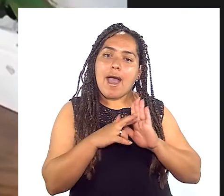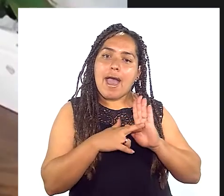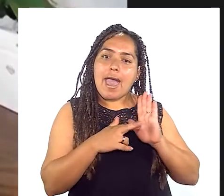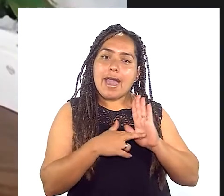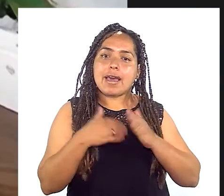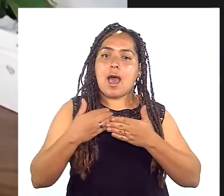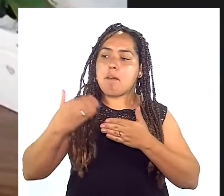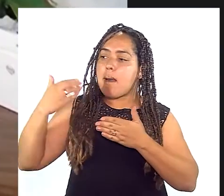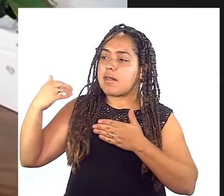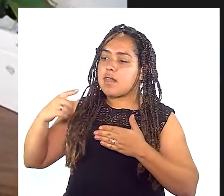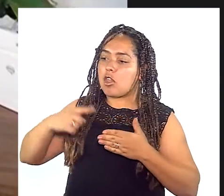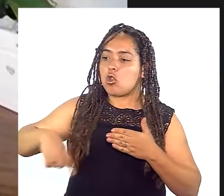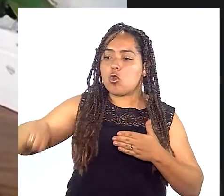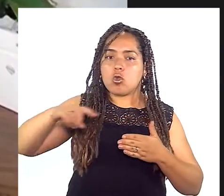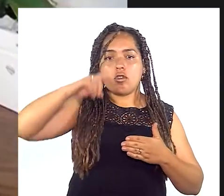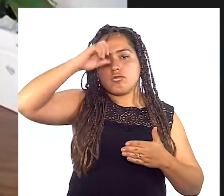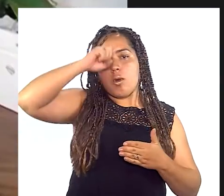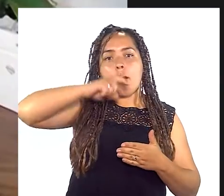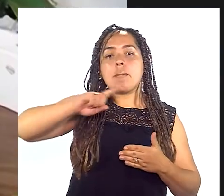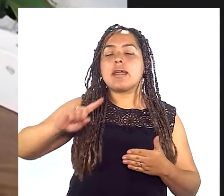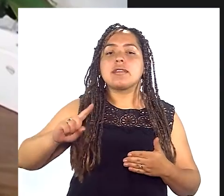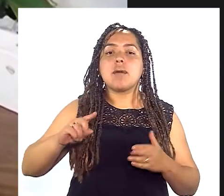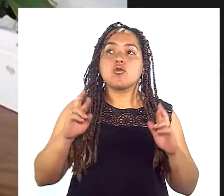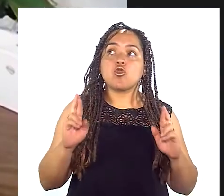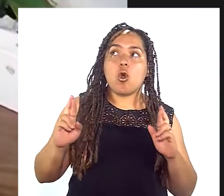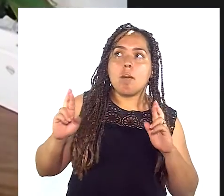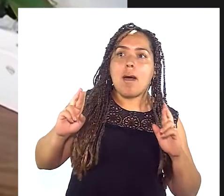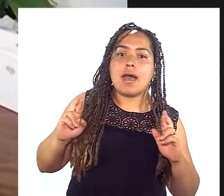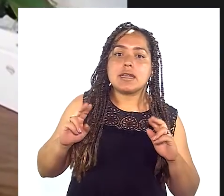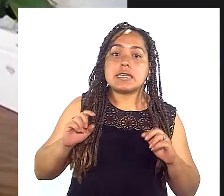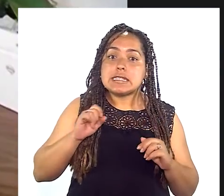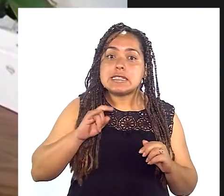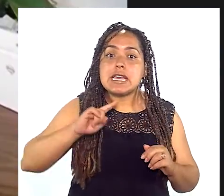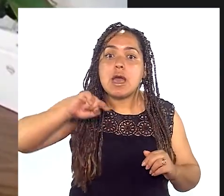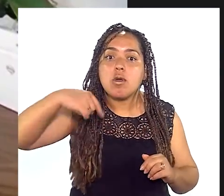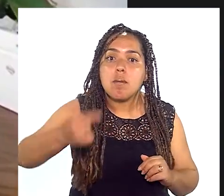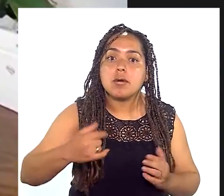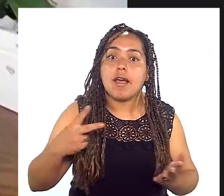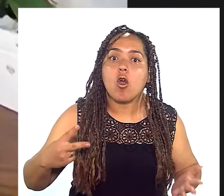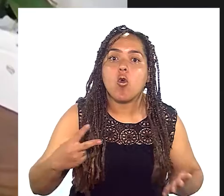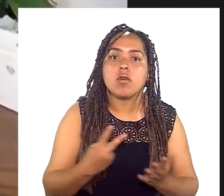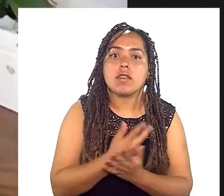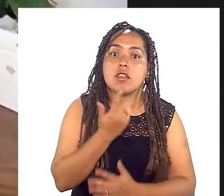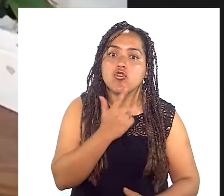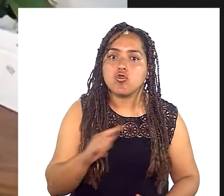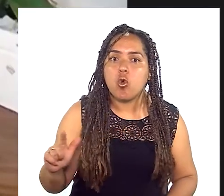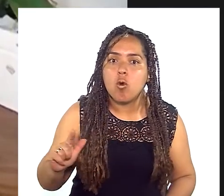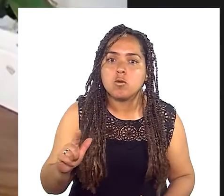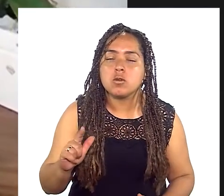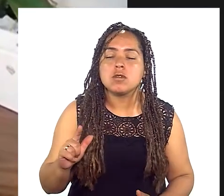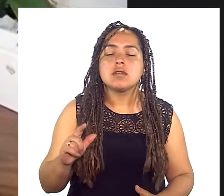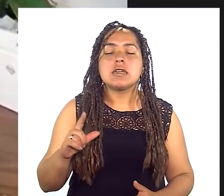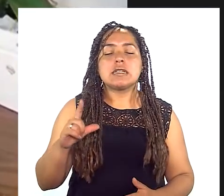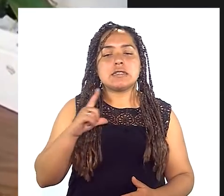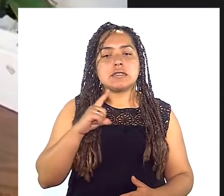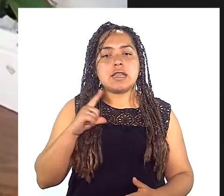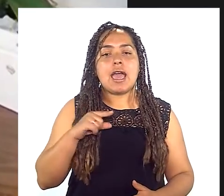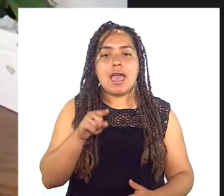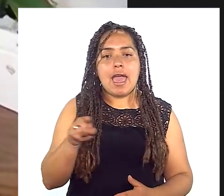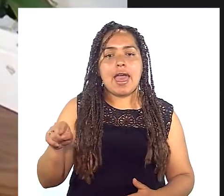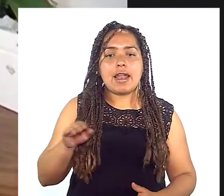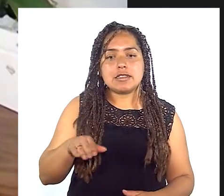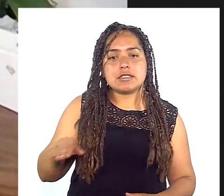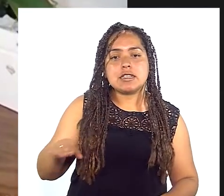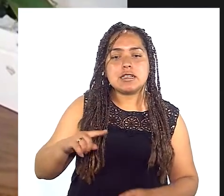de etiqueta respiratória que a gente não aprendeu quando a gente era criança. Então, acredito que, tomara que não aconteça, mas numa futura pandemia lá na